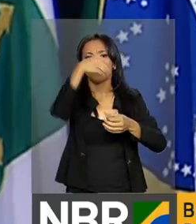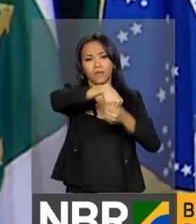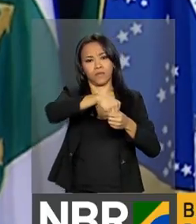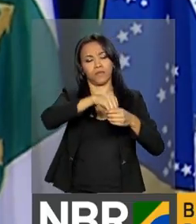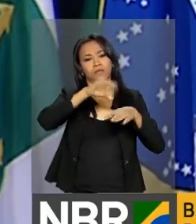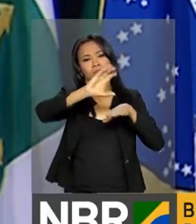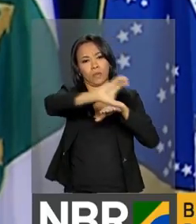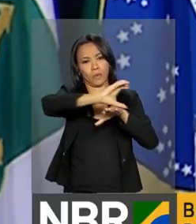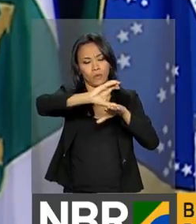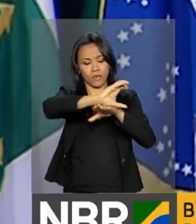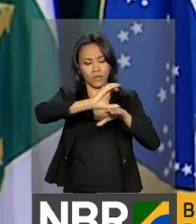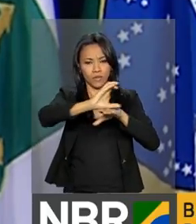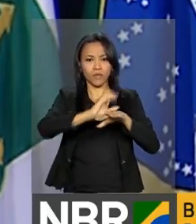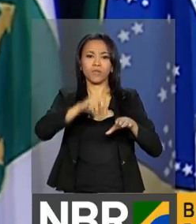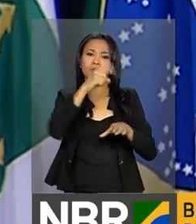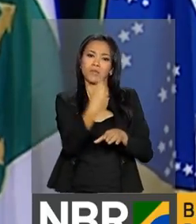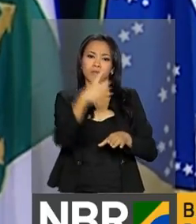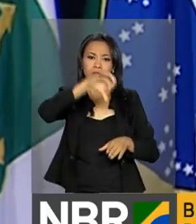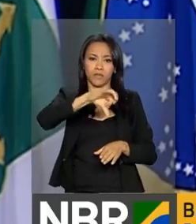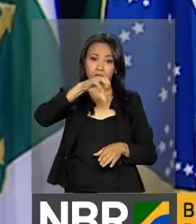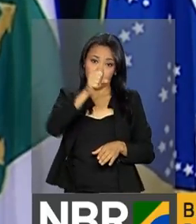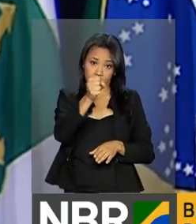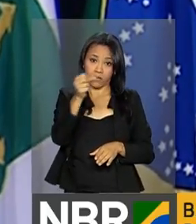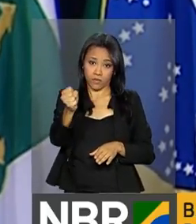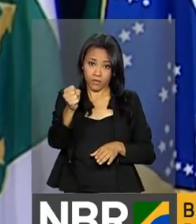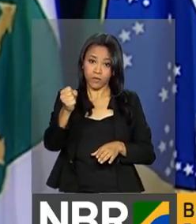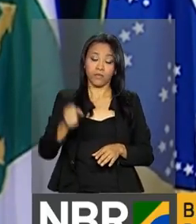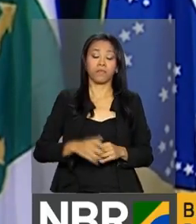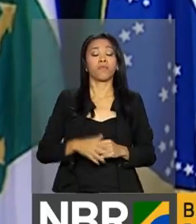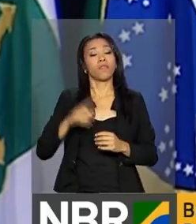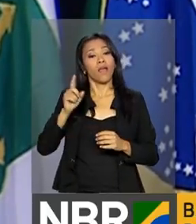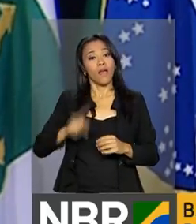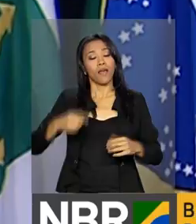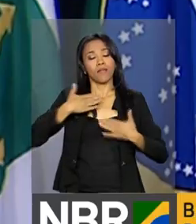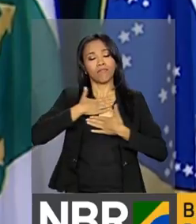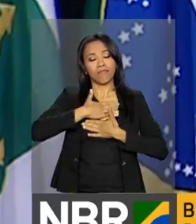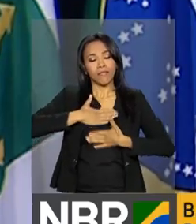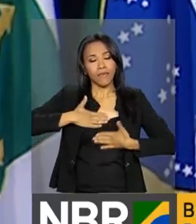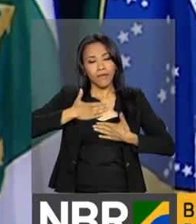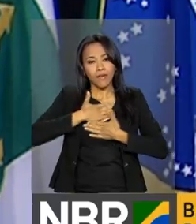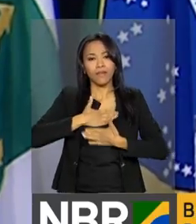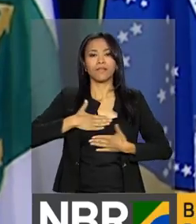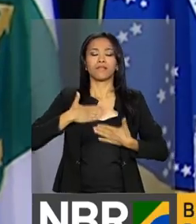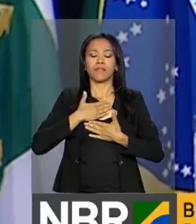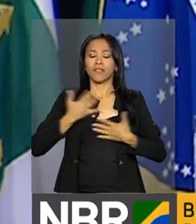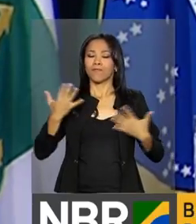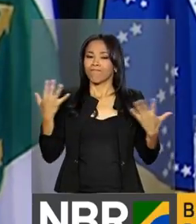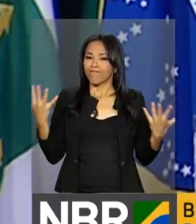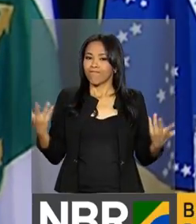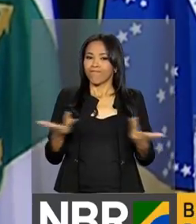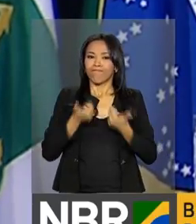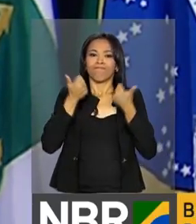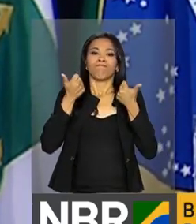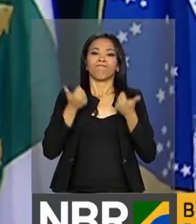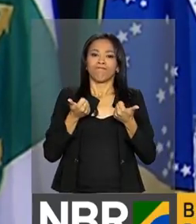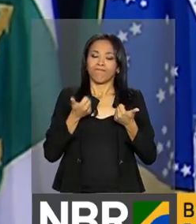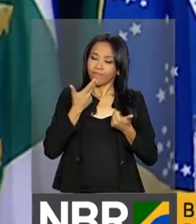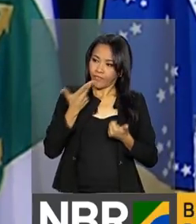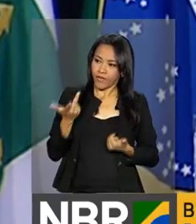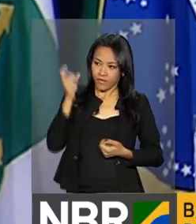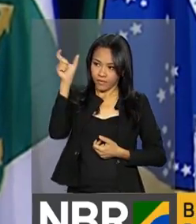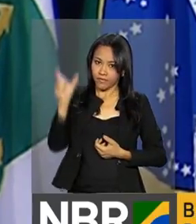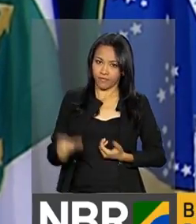de 1988 foi com prazer extraordinário doutor aqui é o